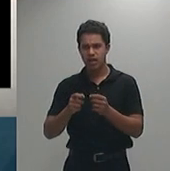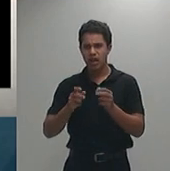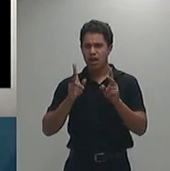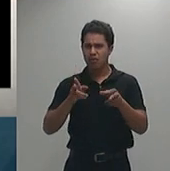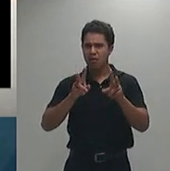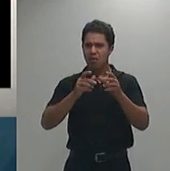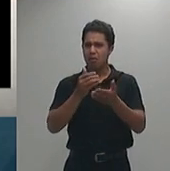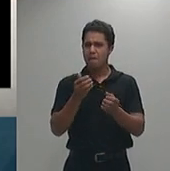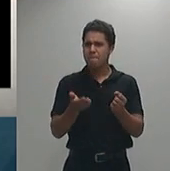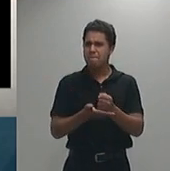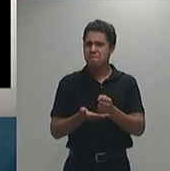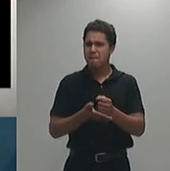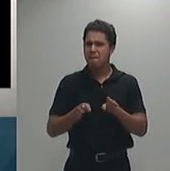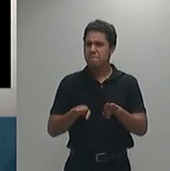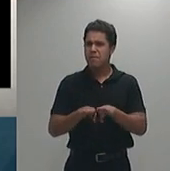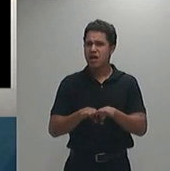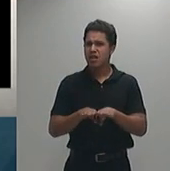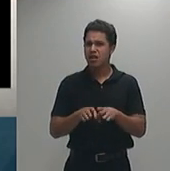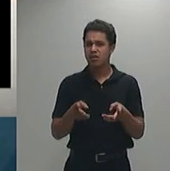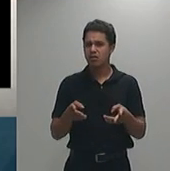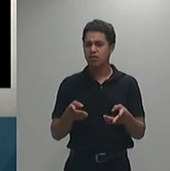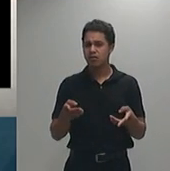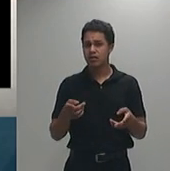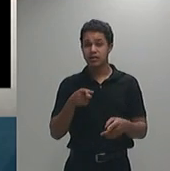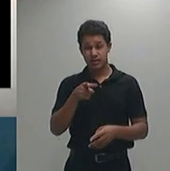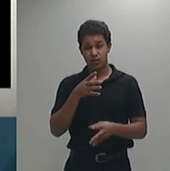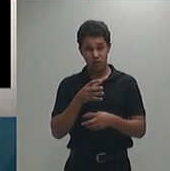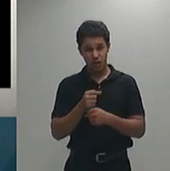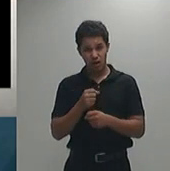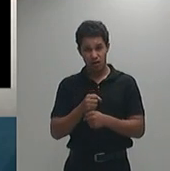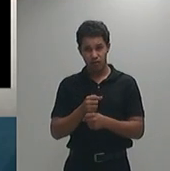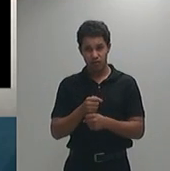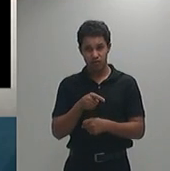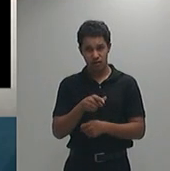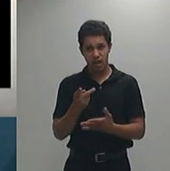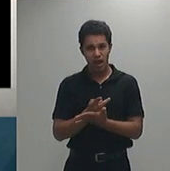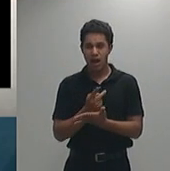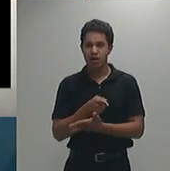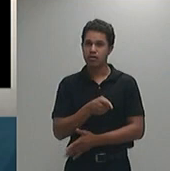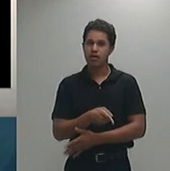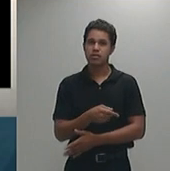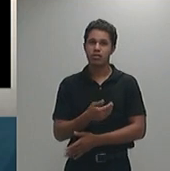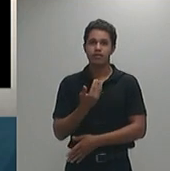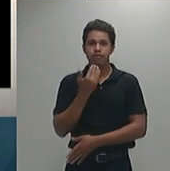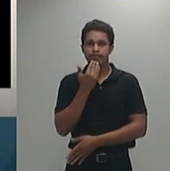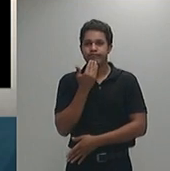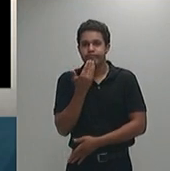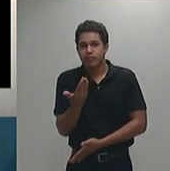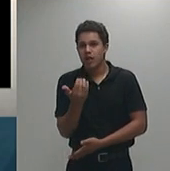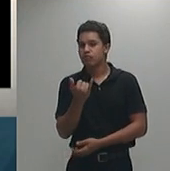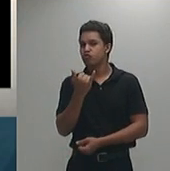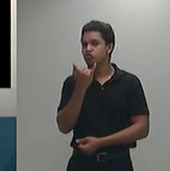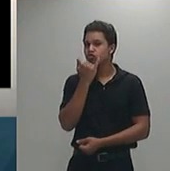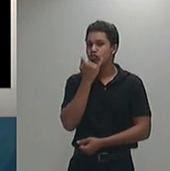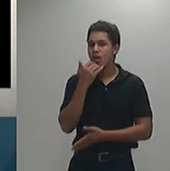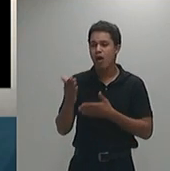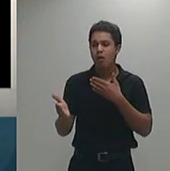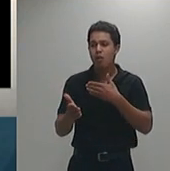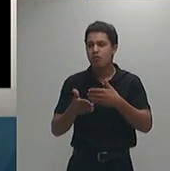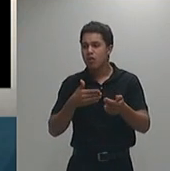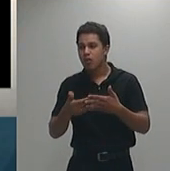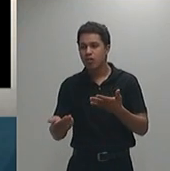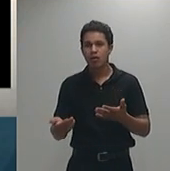se o cálculo tá errado é esse o eu peço desculpa por qualquer deslize no dever de urbanidade